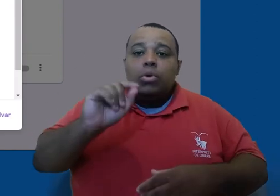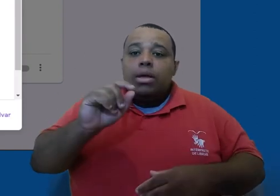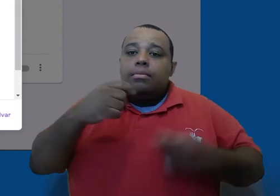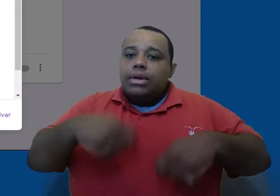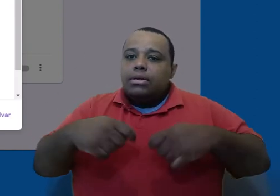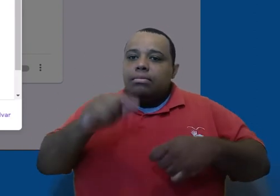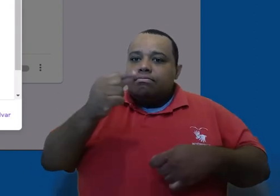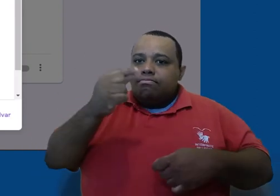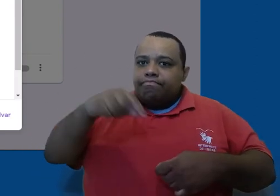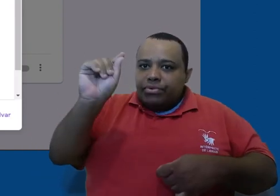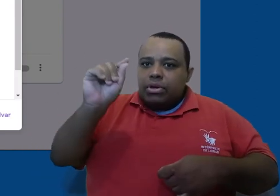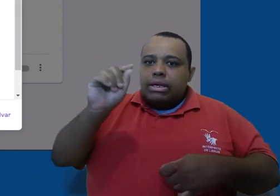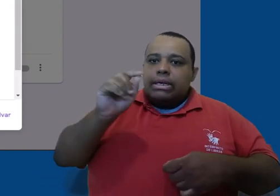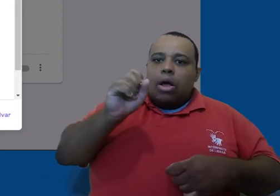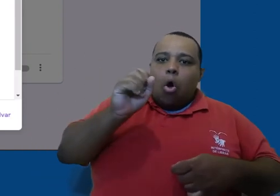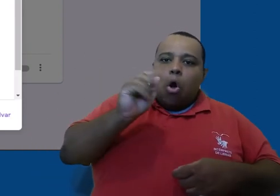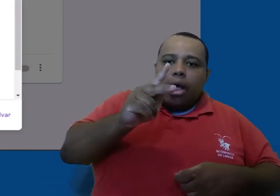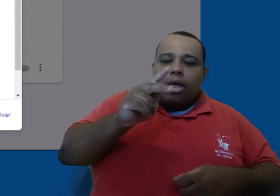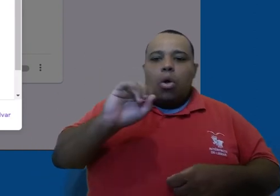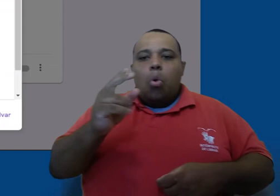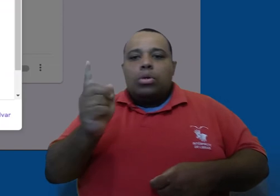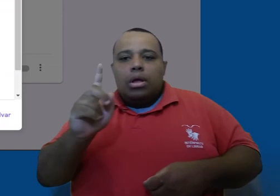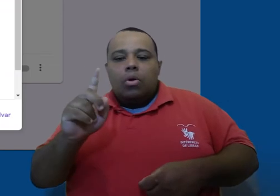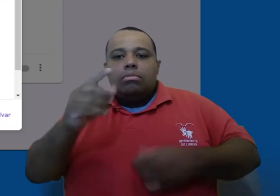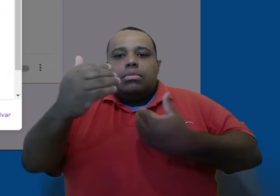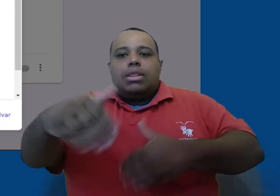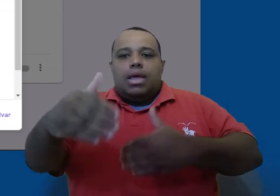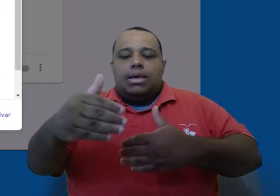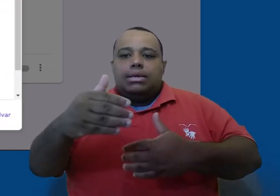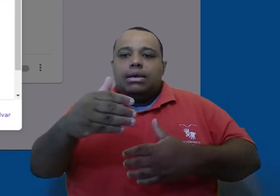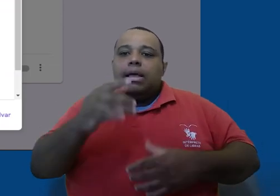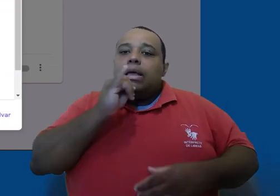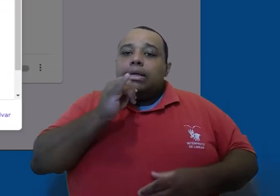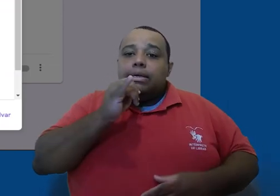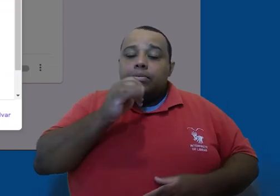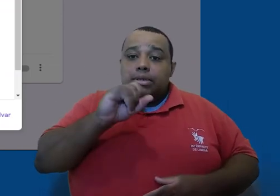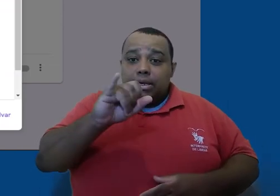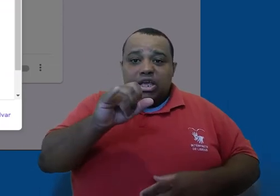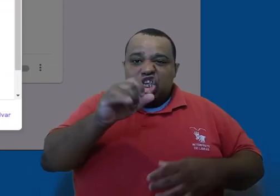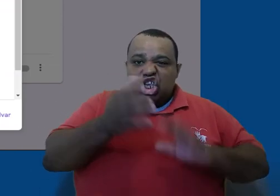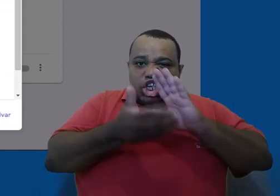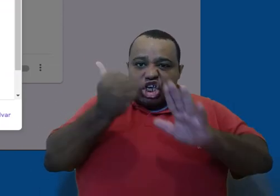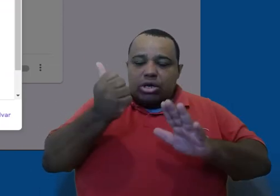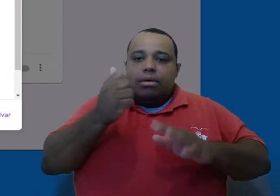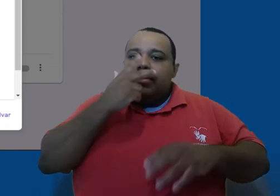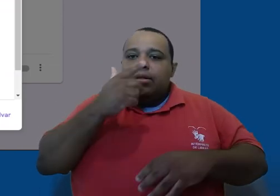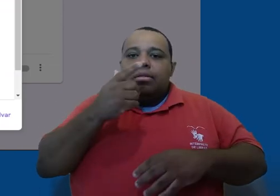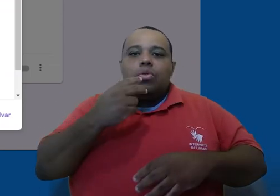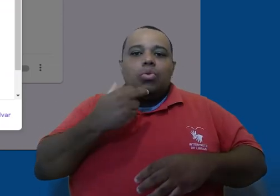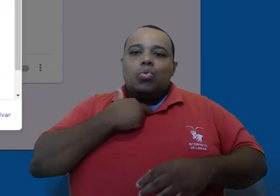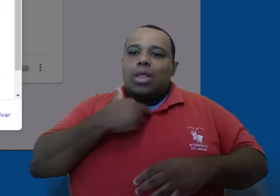o formulário como um teste ou seja se desativamos as questões não terão atribuição de pontos de forma Nativa